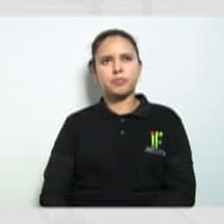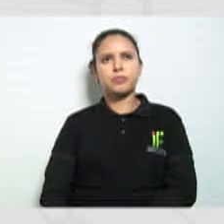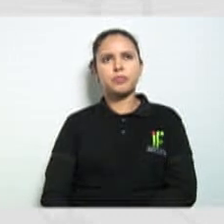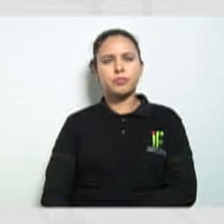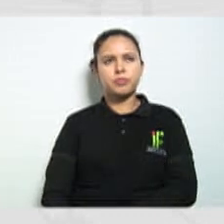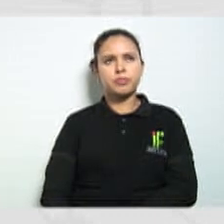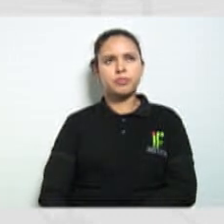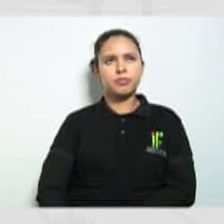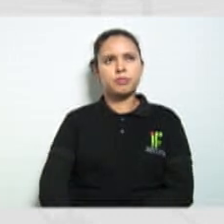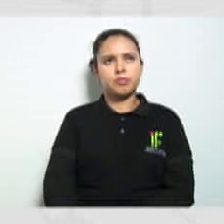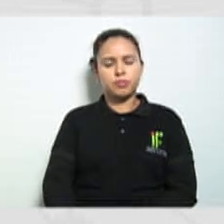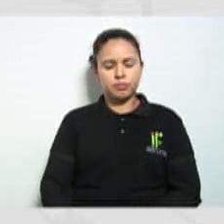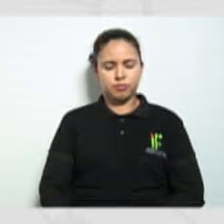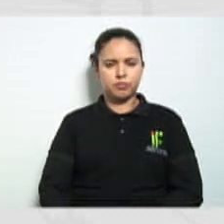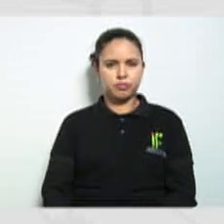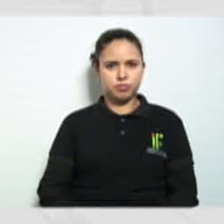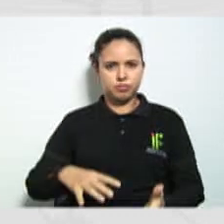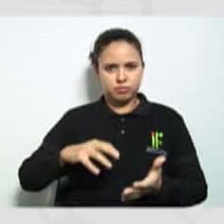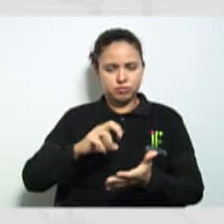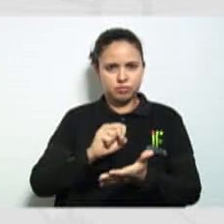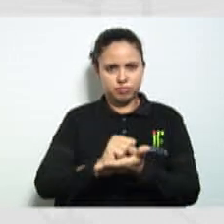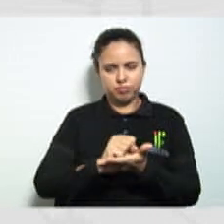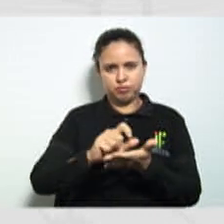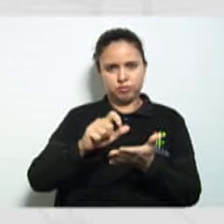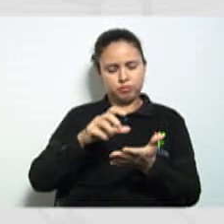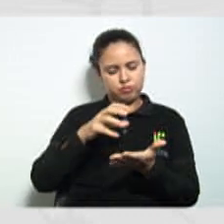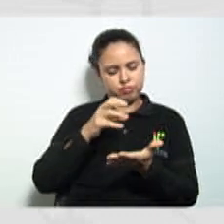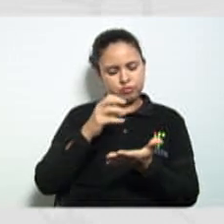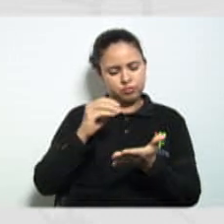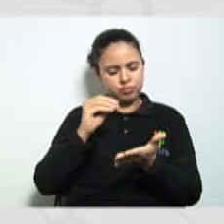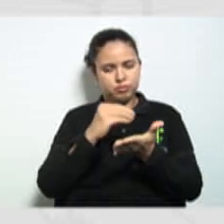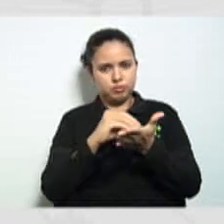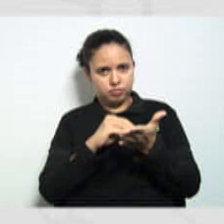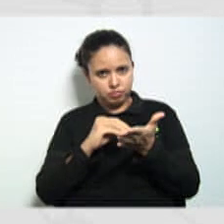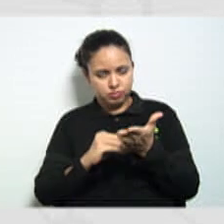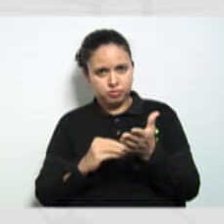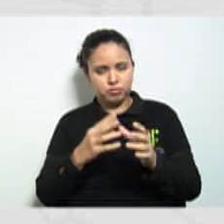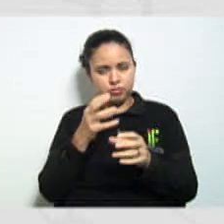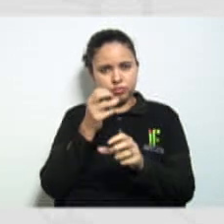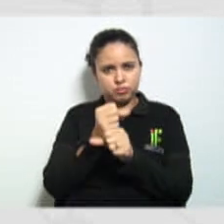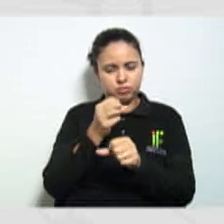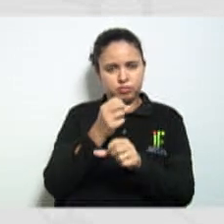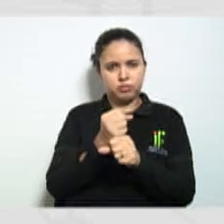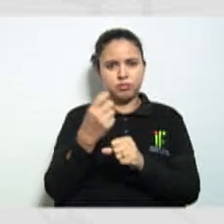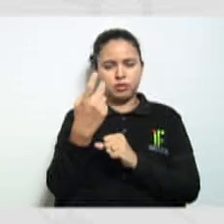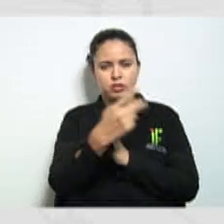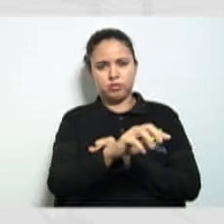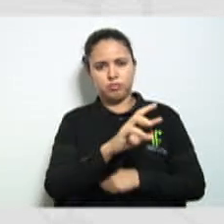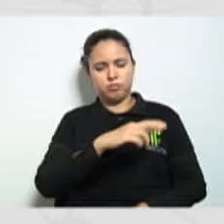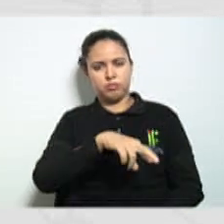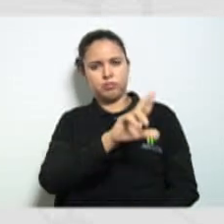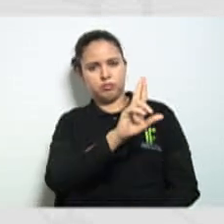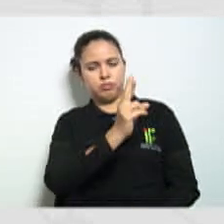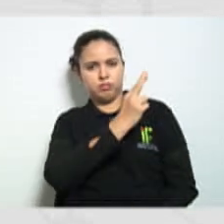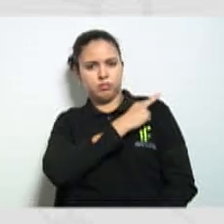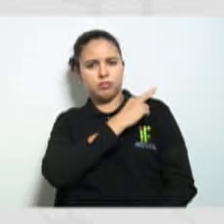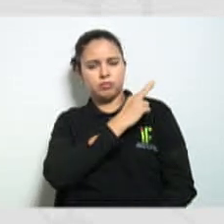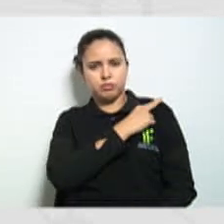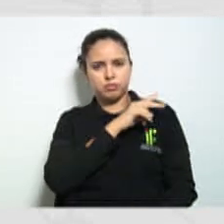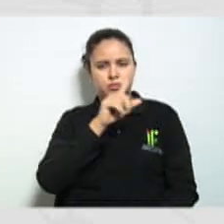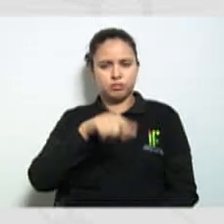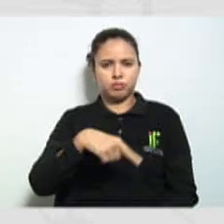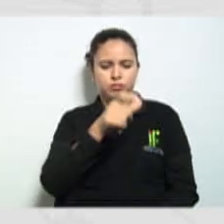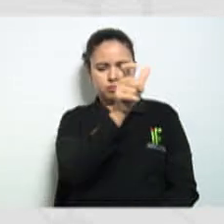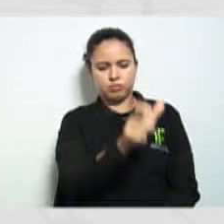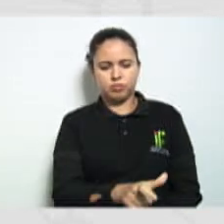escrituração. A escrituração contábil acerca das demonstrações contábeis é de atribuição e responsabilidade exclusiva do